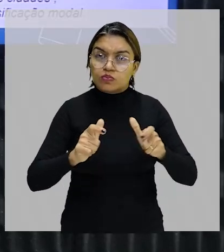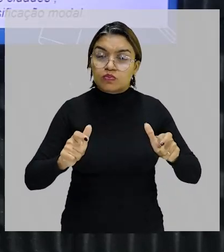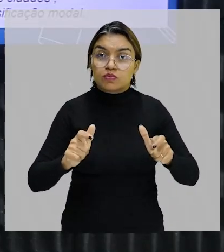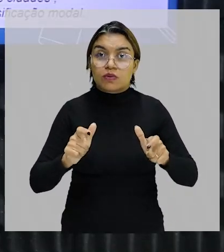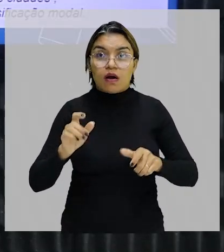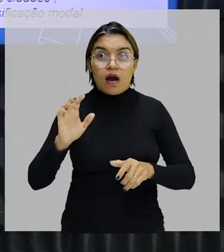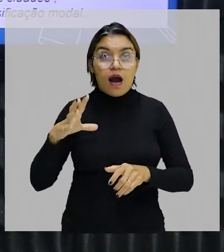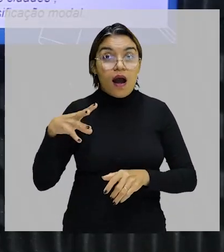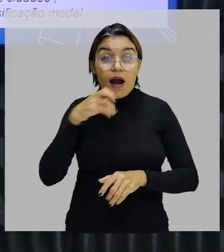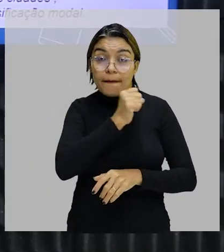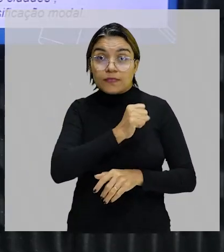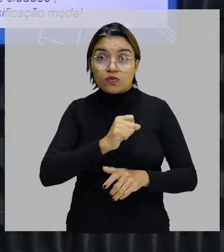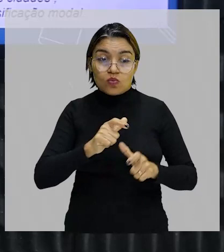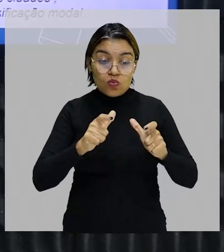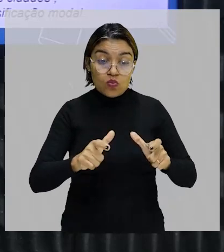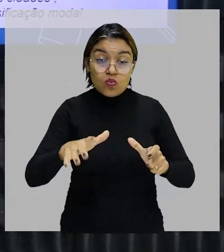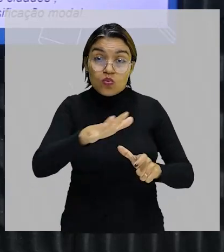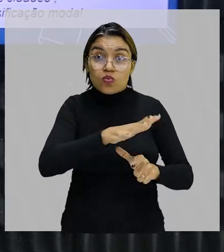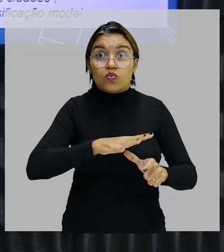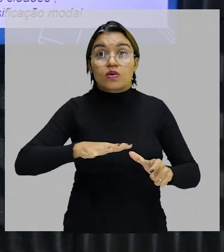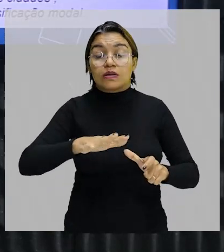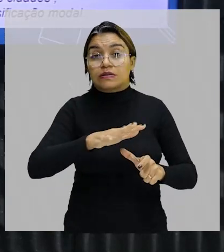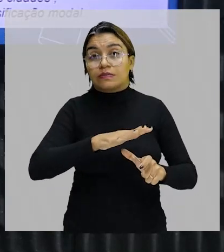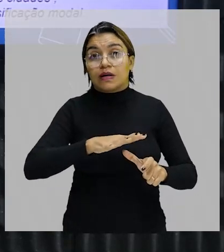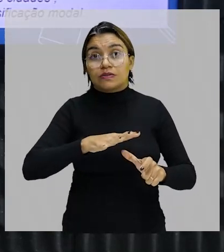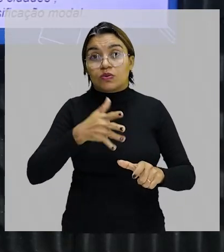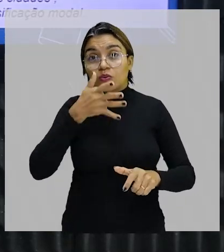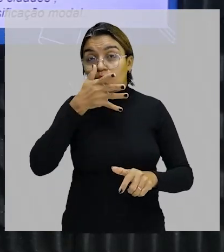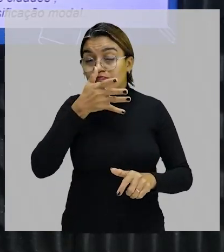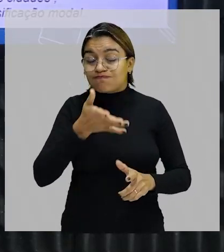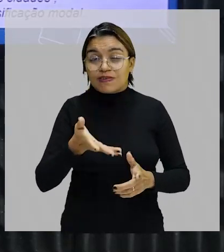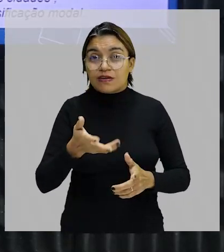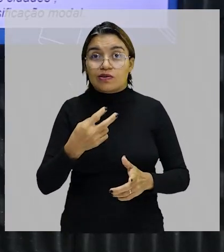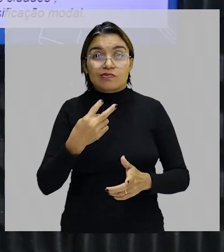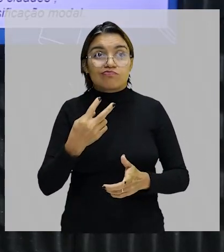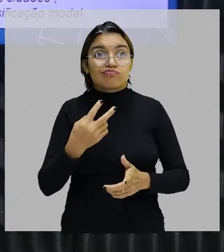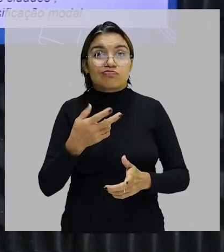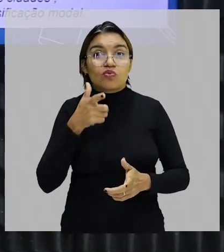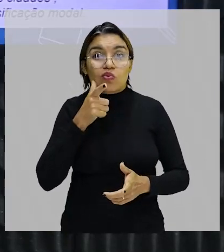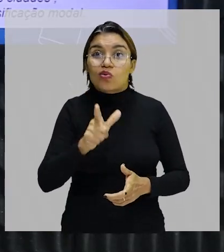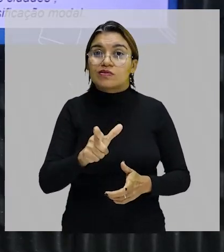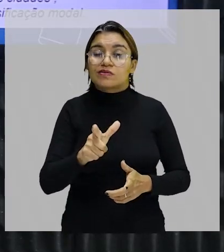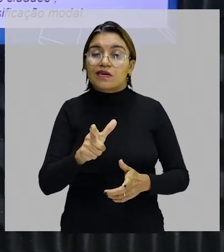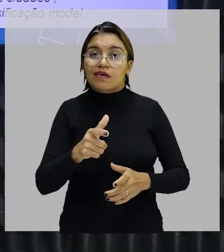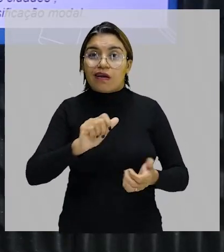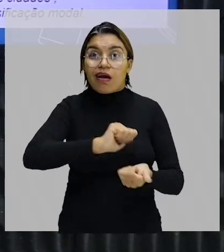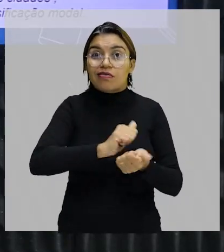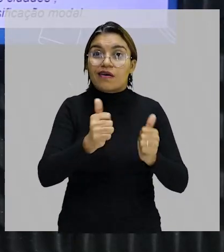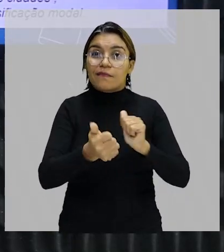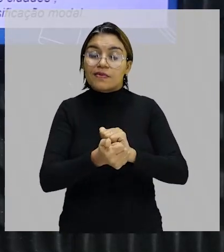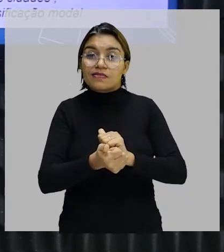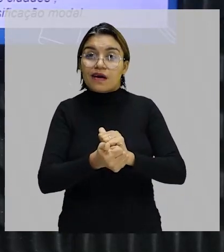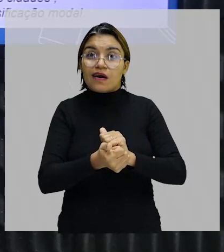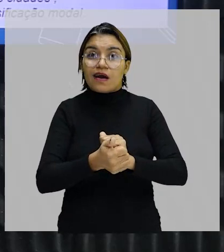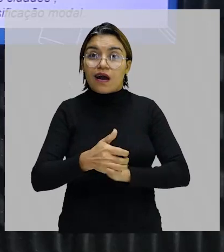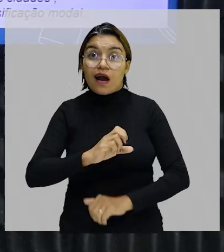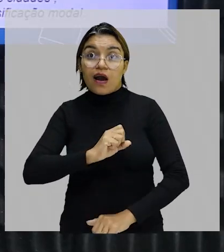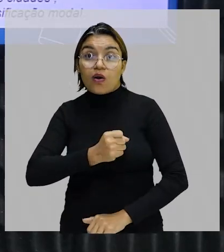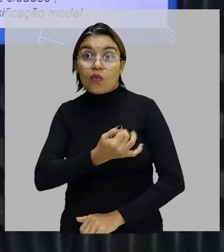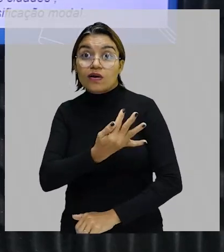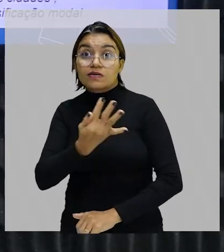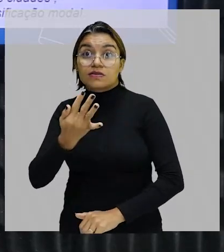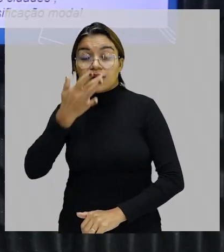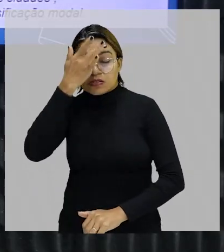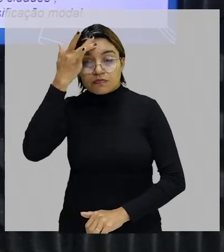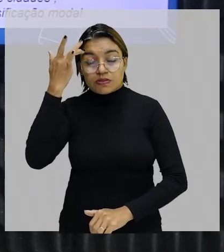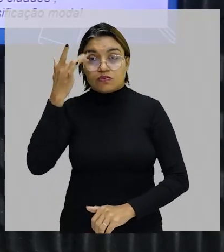de tempo, e o espaço físico dessa cidade não conseguiu se adaptar a essa quantidade de pessoas. E o resultado é que chega um momento que fica o